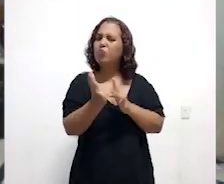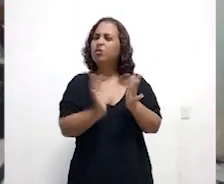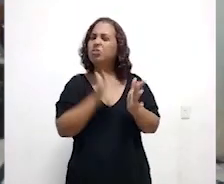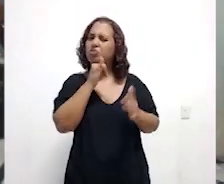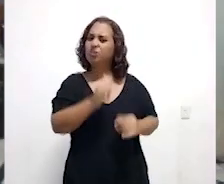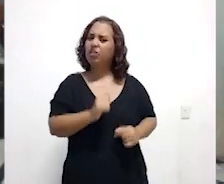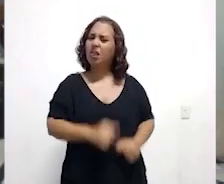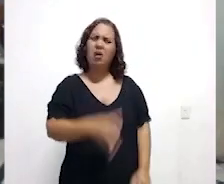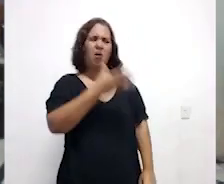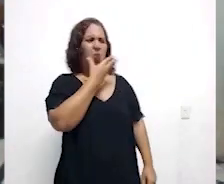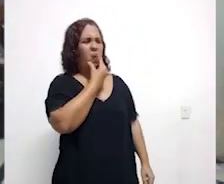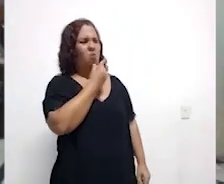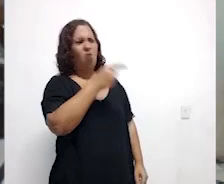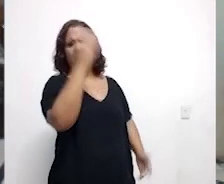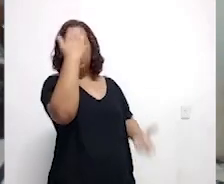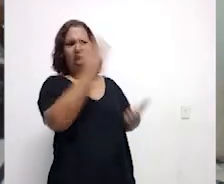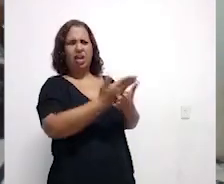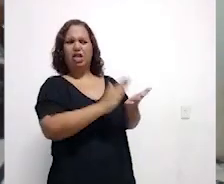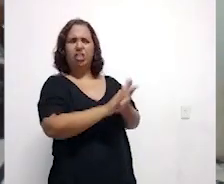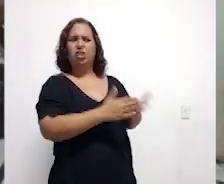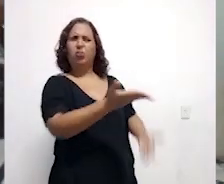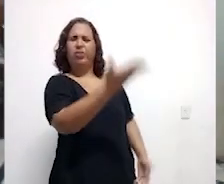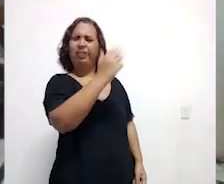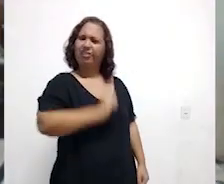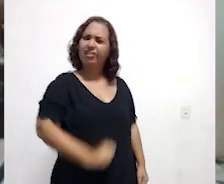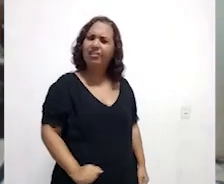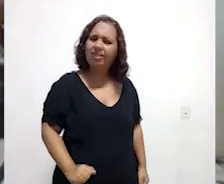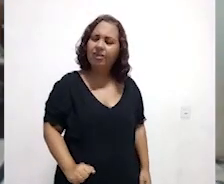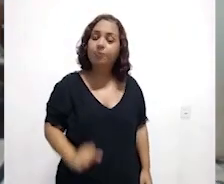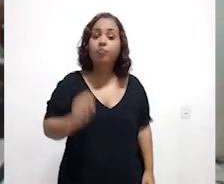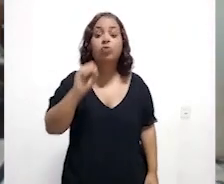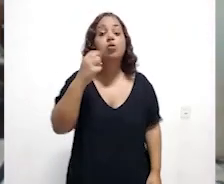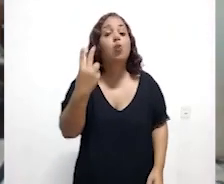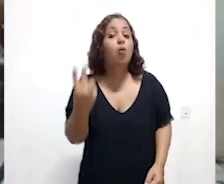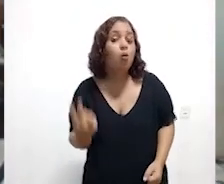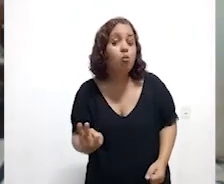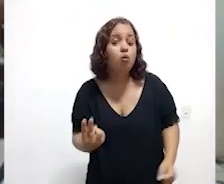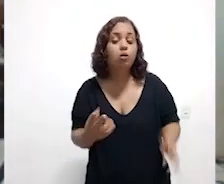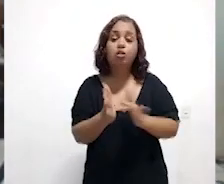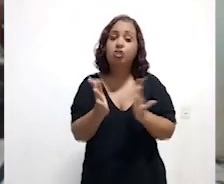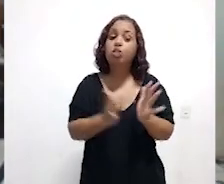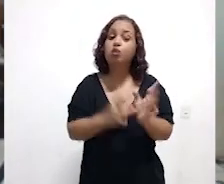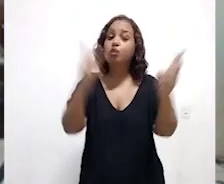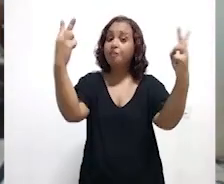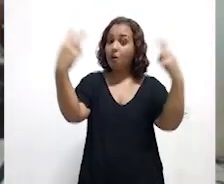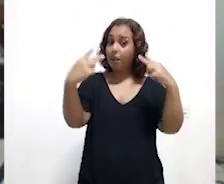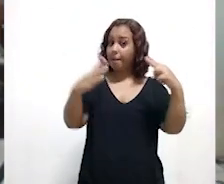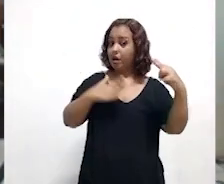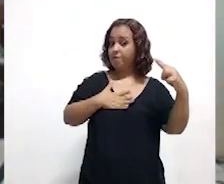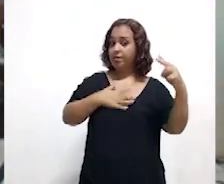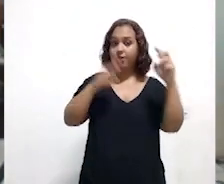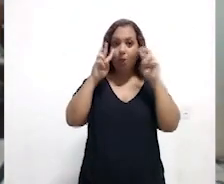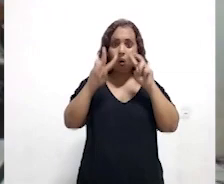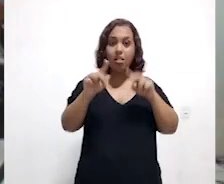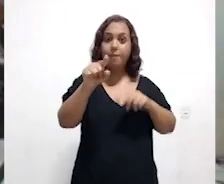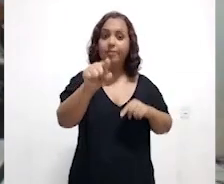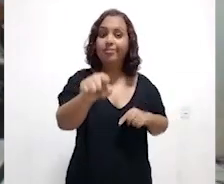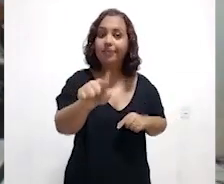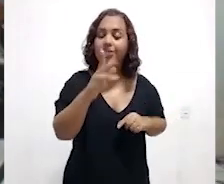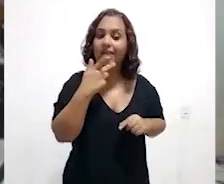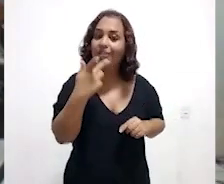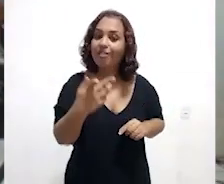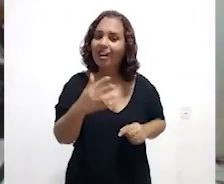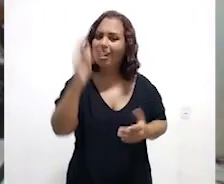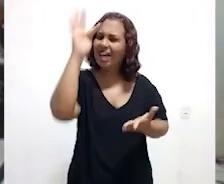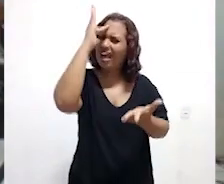dizer assim: a tua fé te salvou, para nós, para mim, para você, não é? Temos